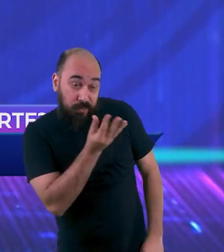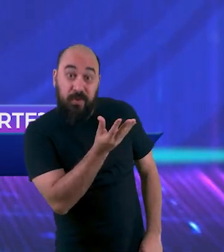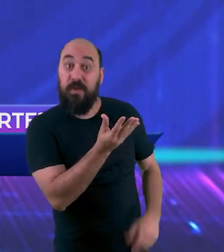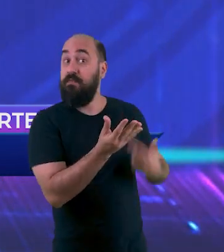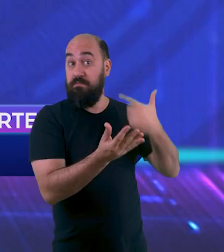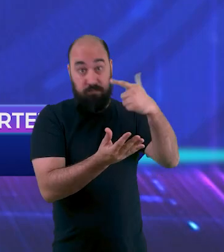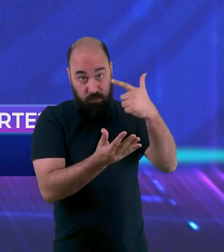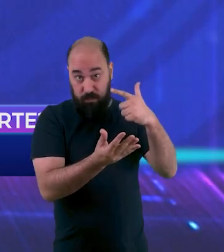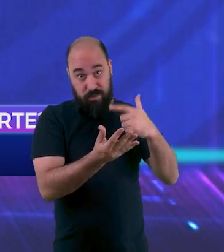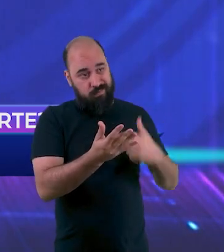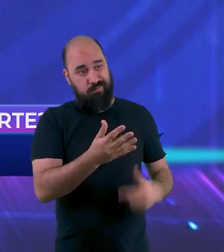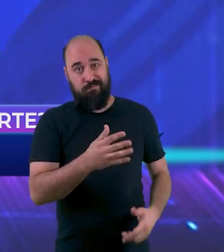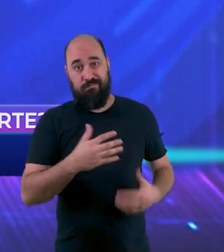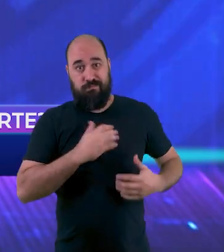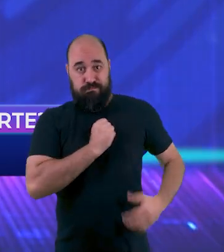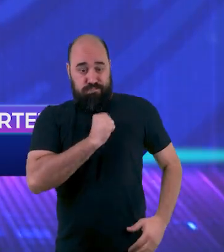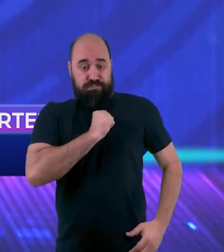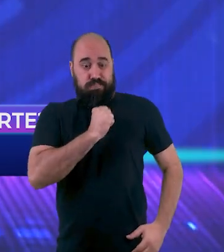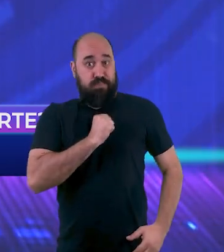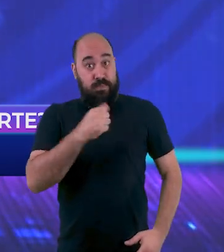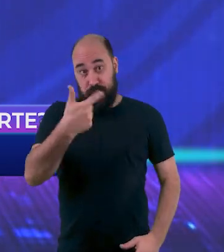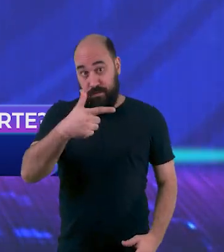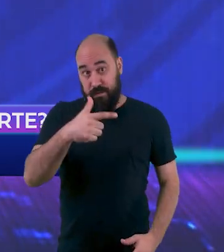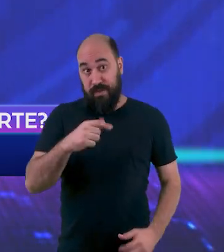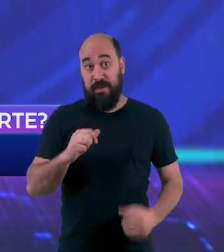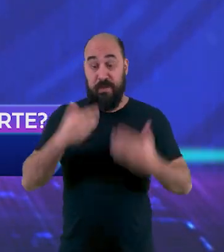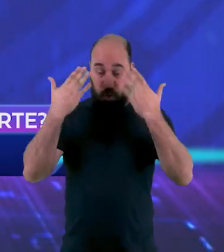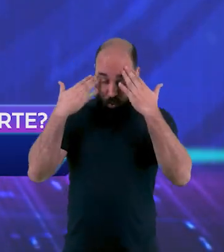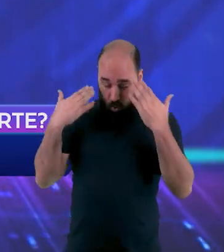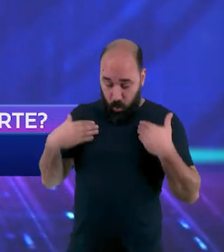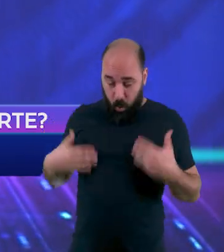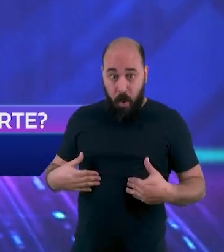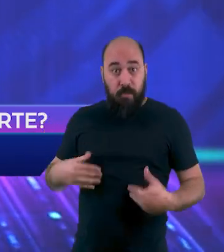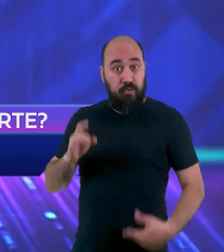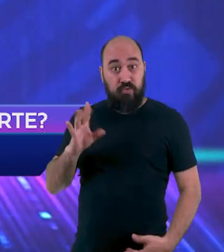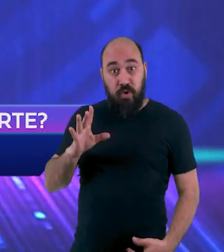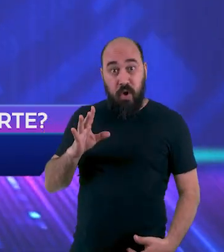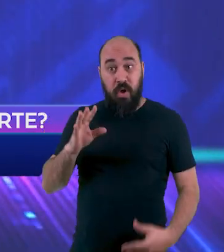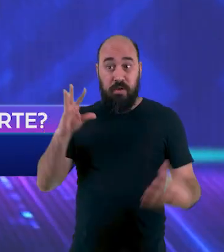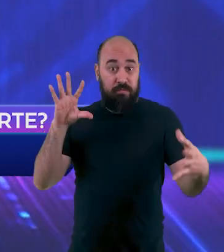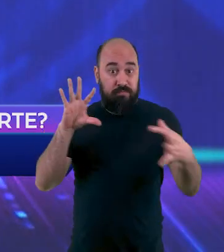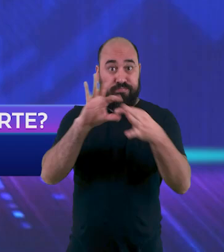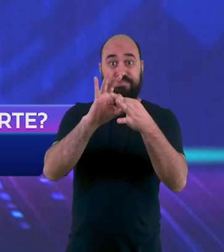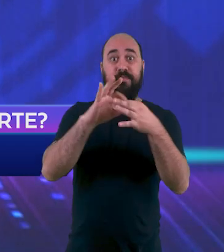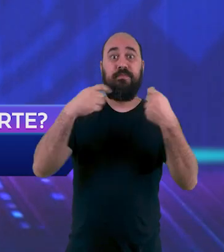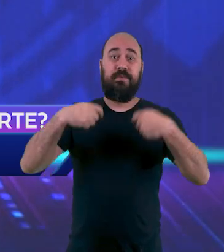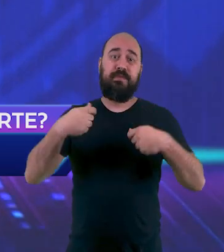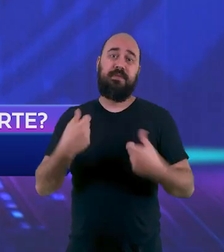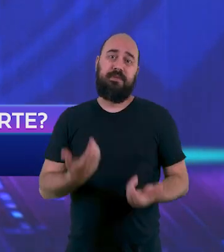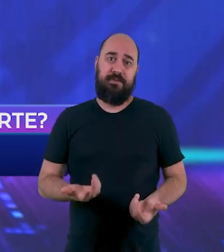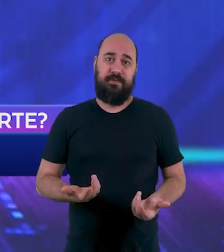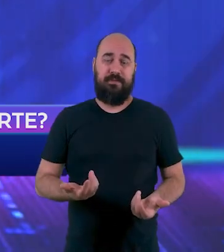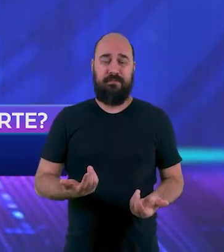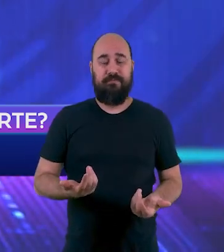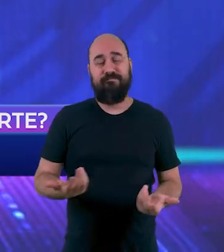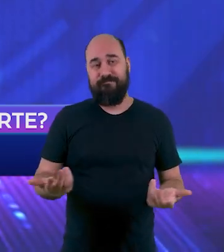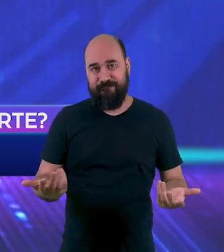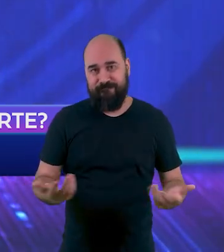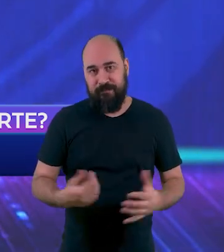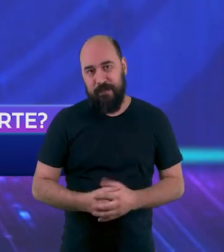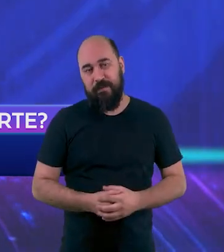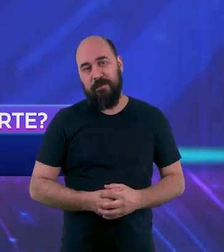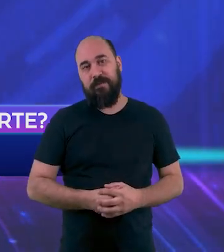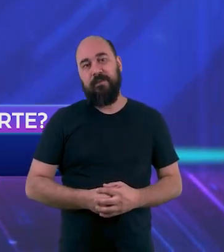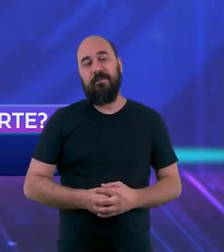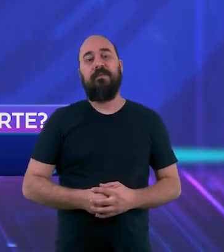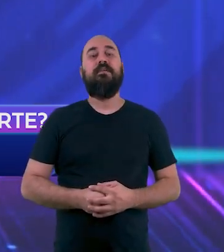esperando o dia da nossa morte. Esta é a triste realidade. Se Jesus Cristo não voltar antes, todos nós passaremos pela